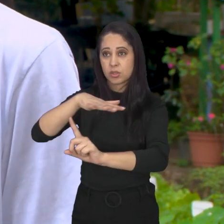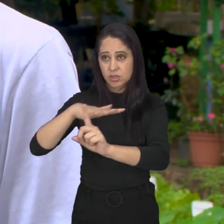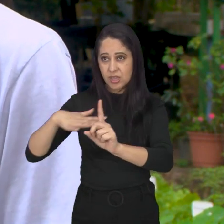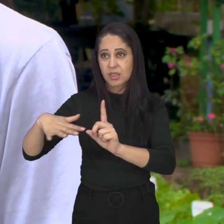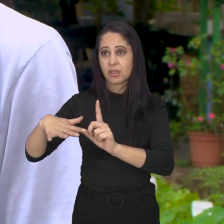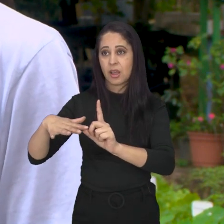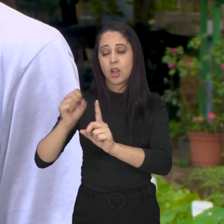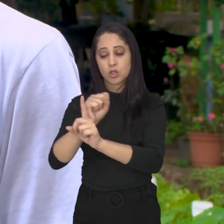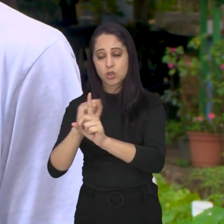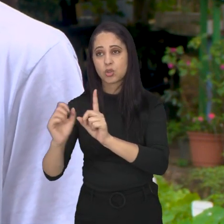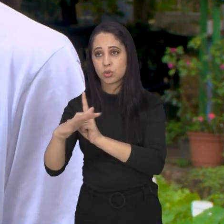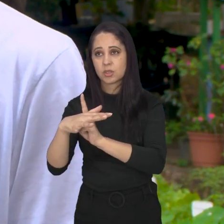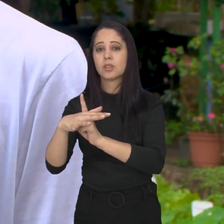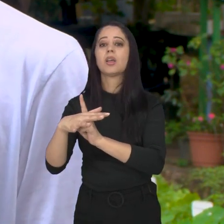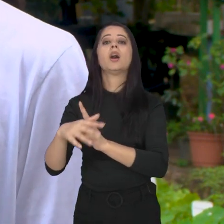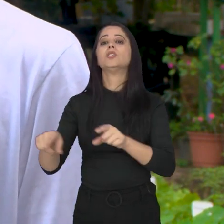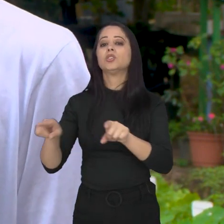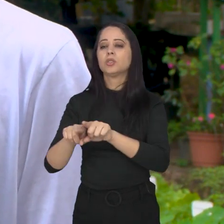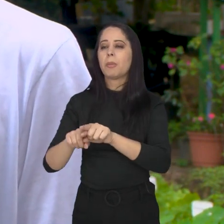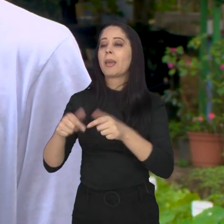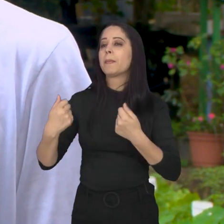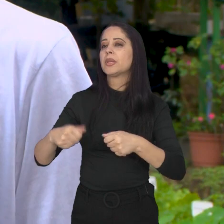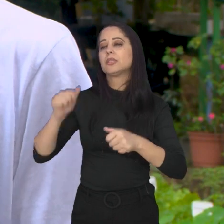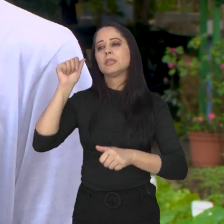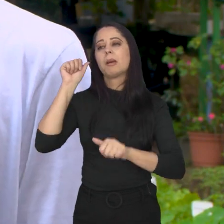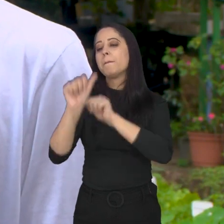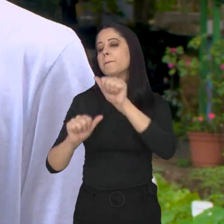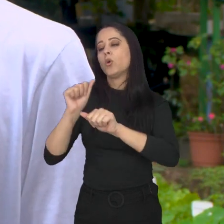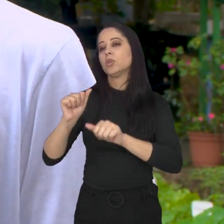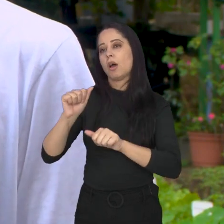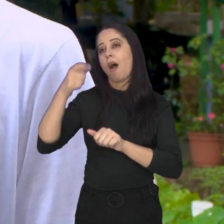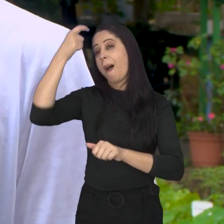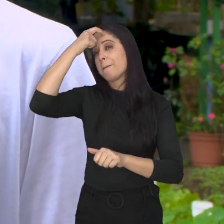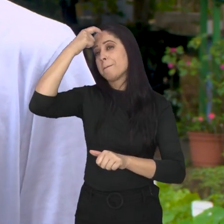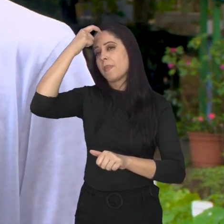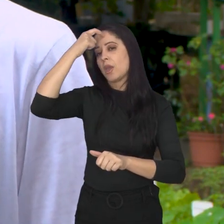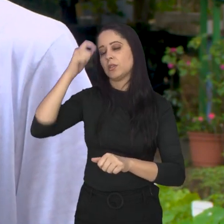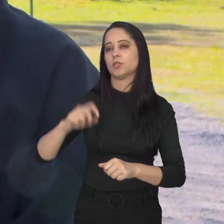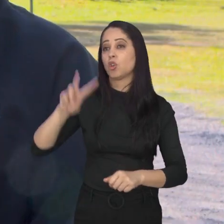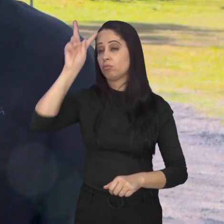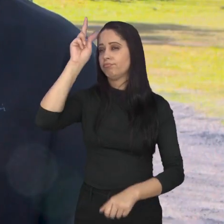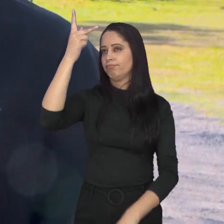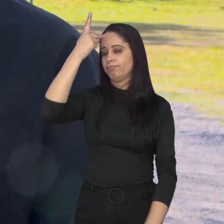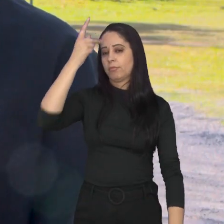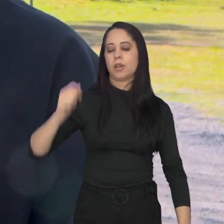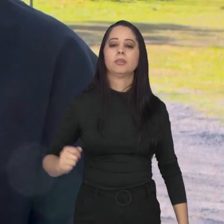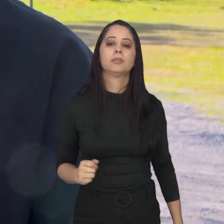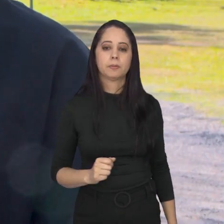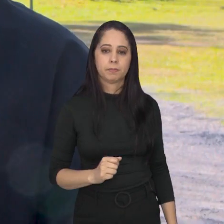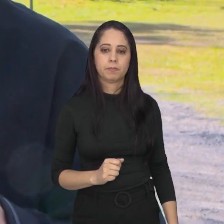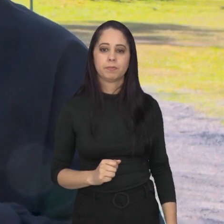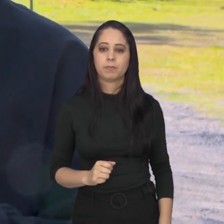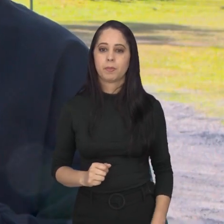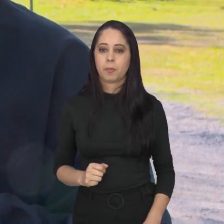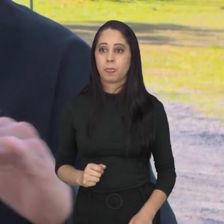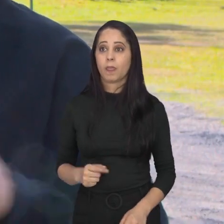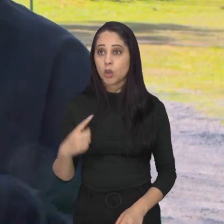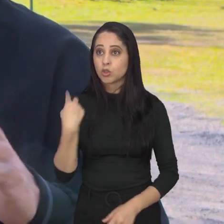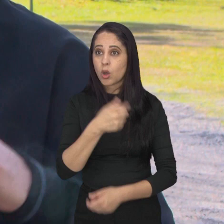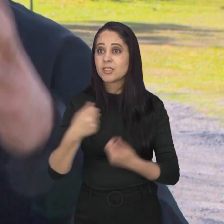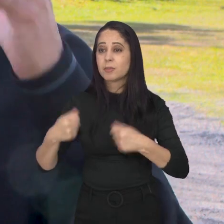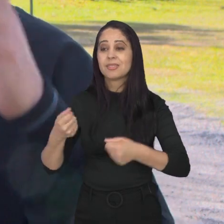hábitos. Uma pequena mudança no olhar sobre como nossas ações interferem no meio ambiente podem gerar grandes avanços